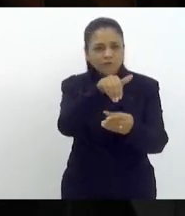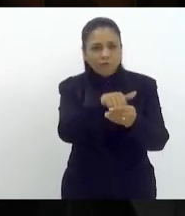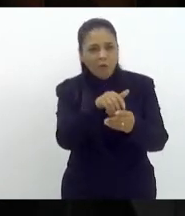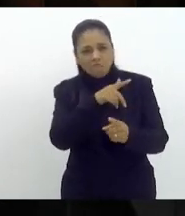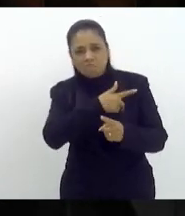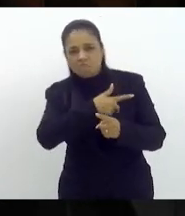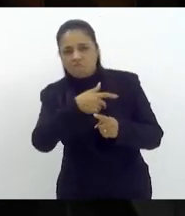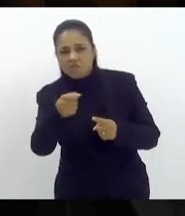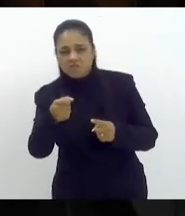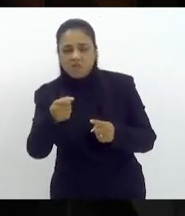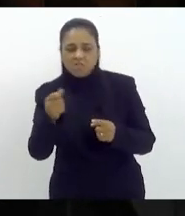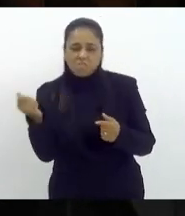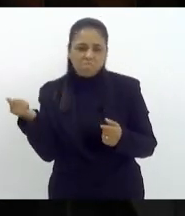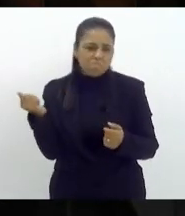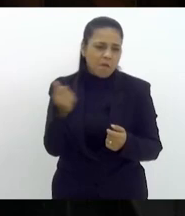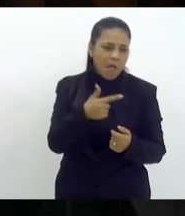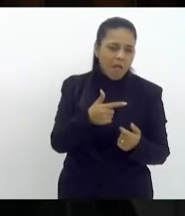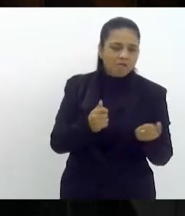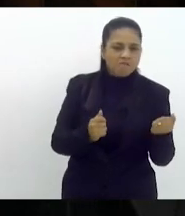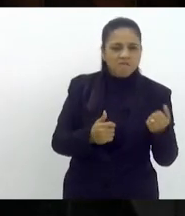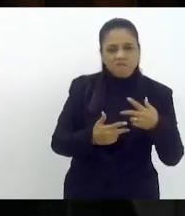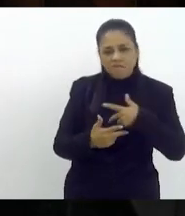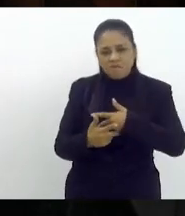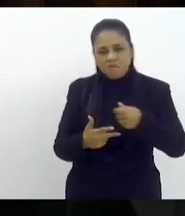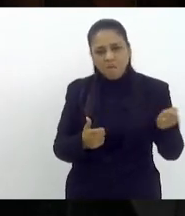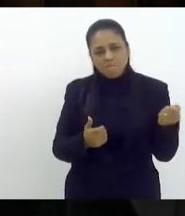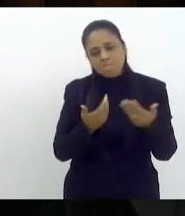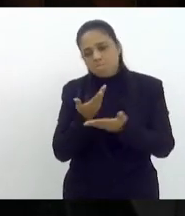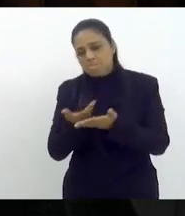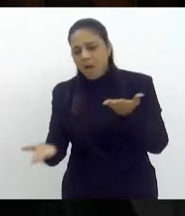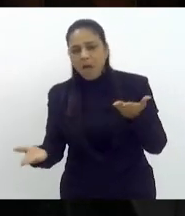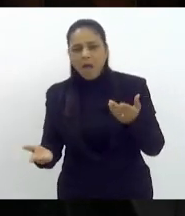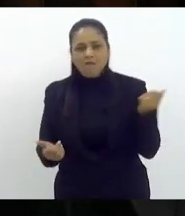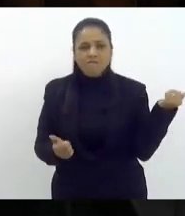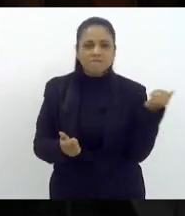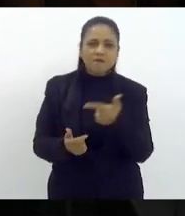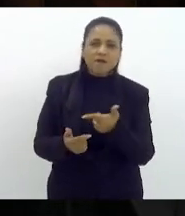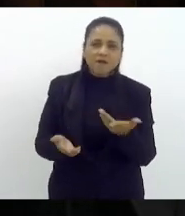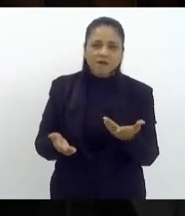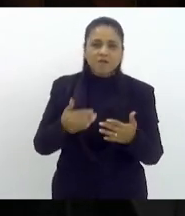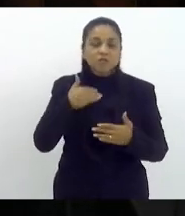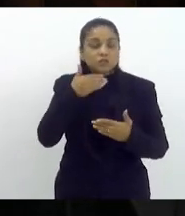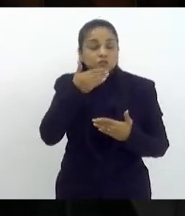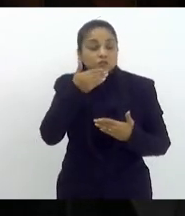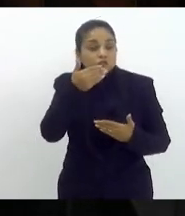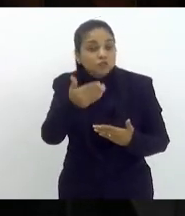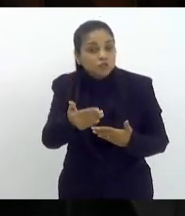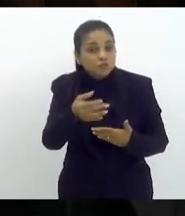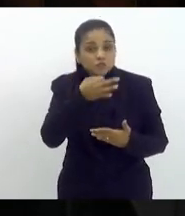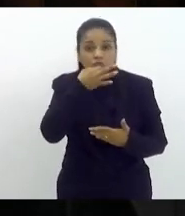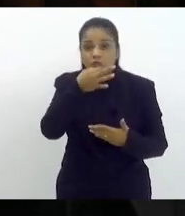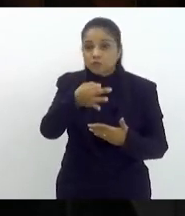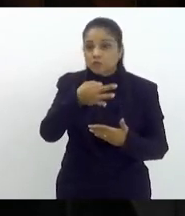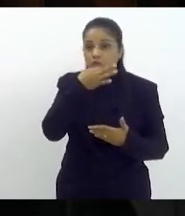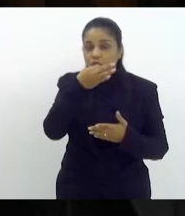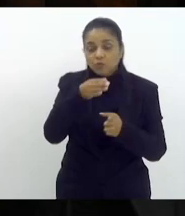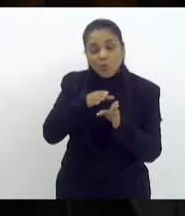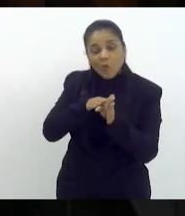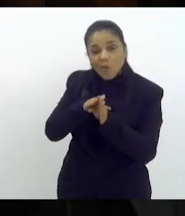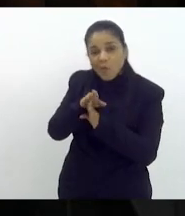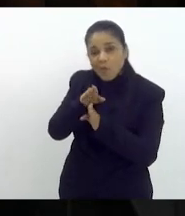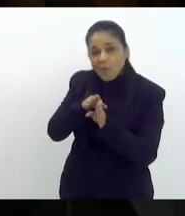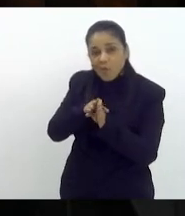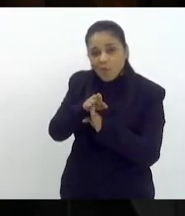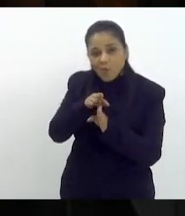vencedor e vencido então sugeriria a vossa excelência que orientasse